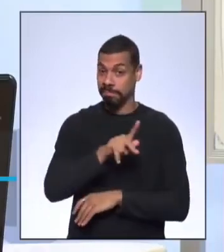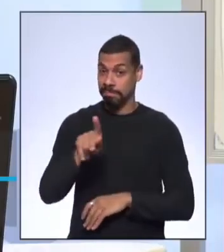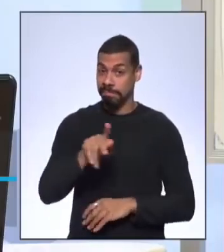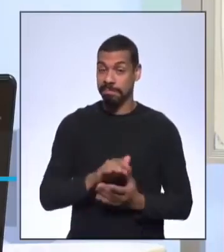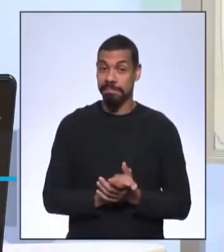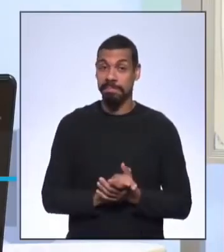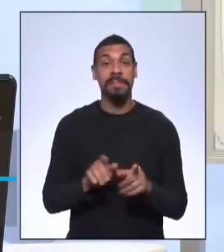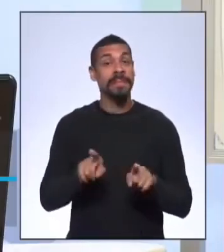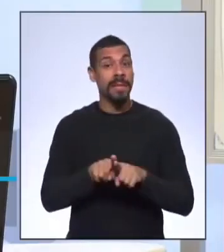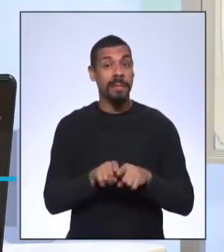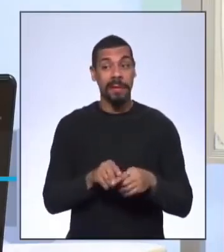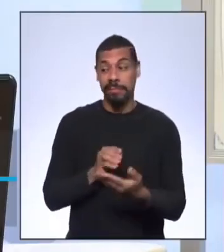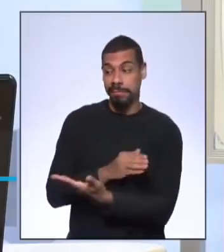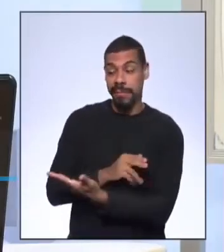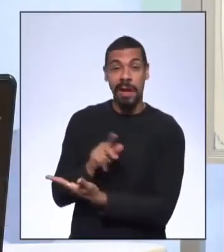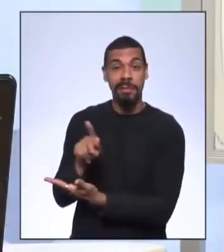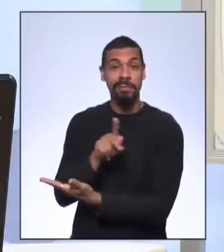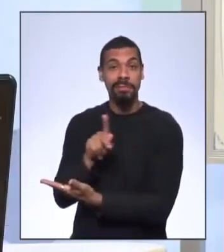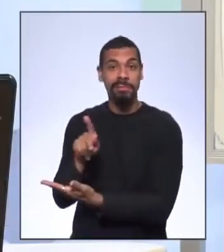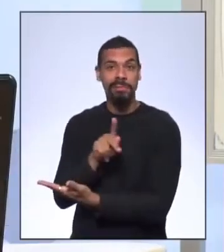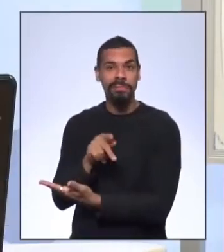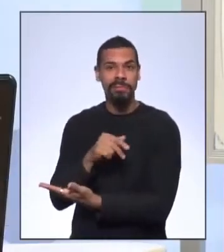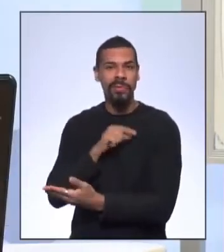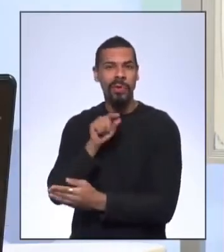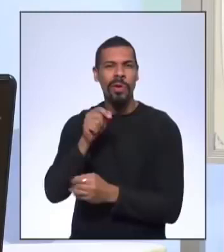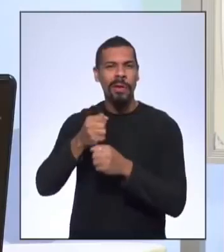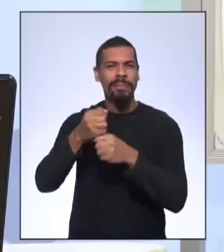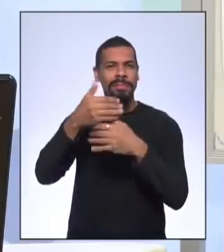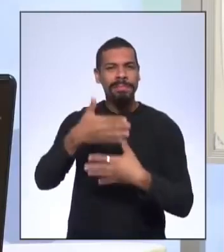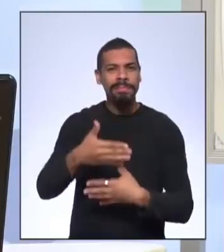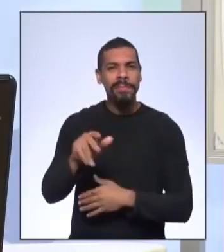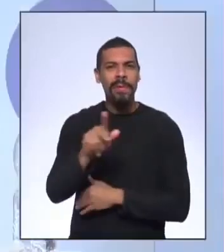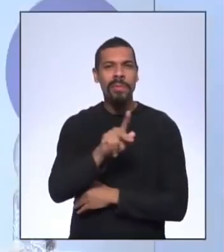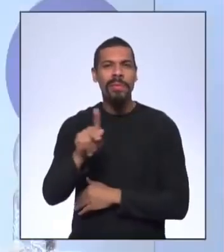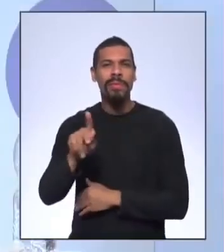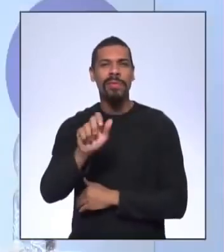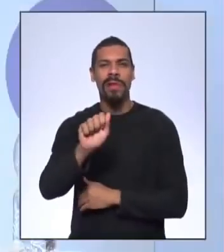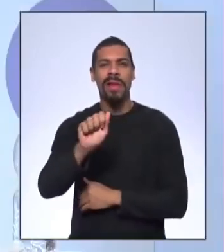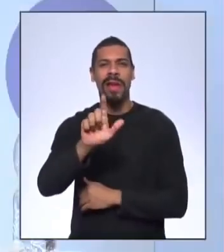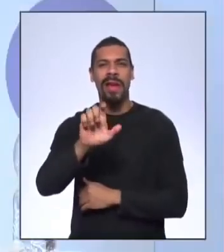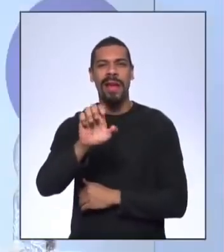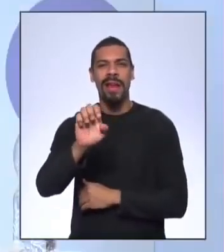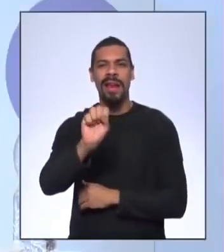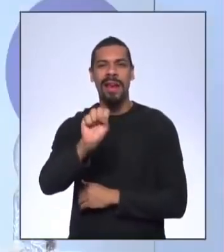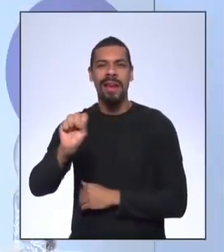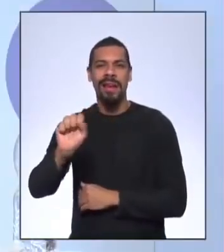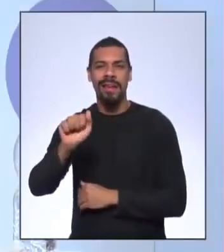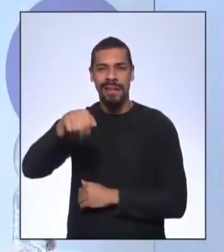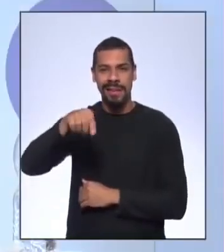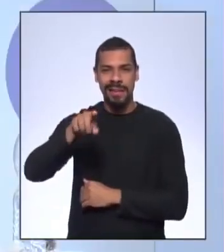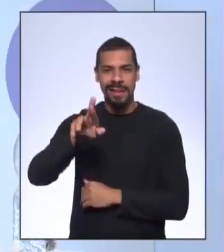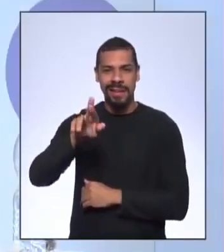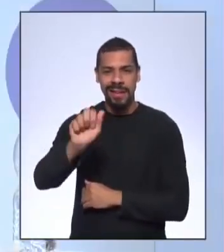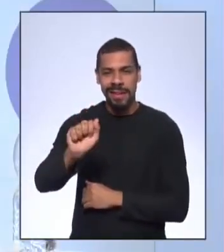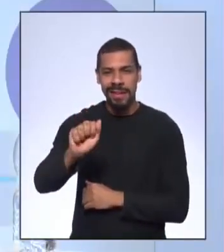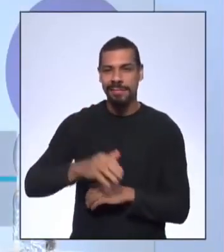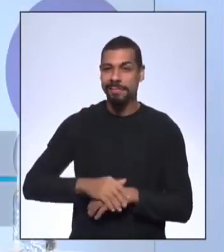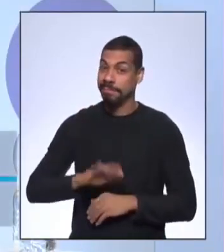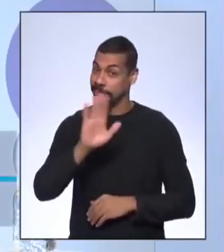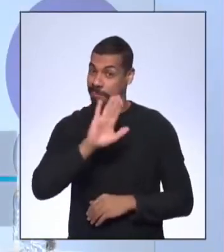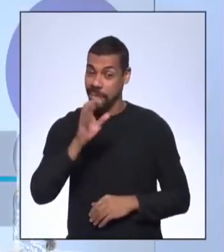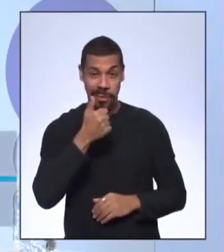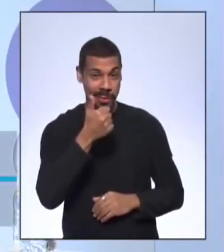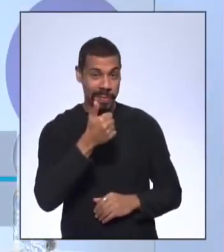E quem vai me acompanhar vai ser a voz de vocês no chat, a professora Alessandra. Tudo bem, Jonas?